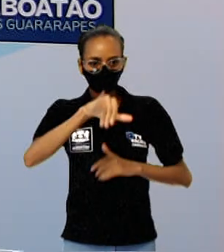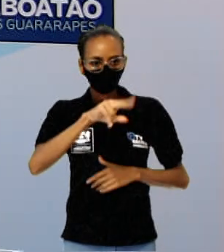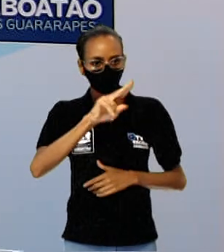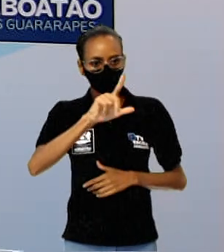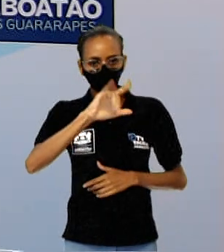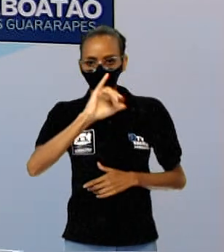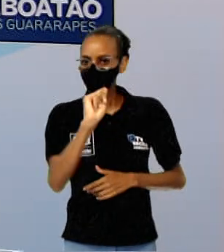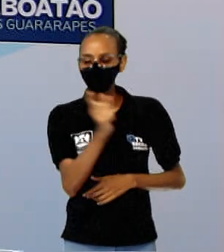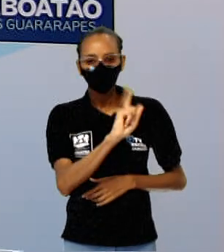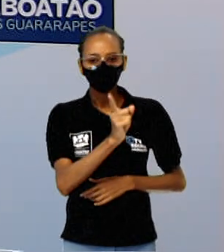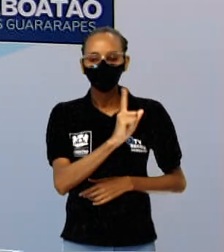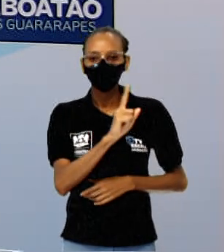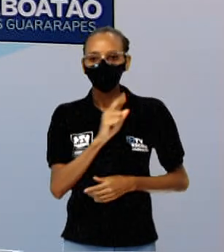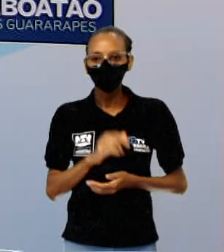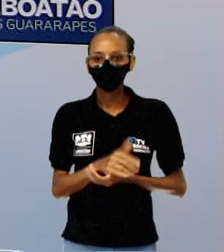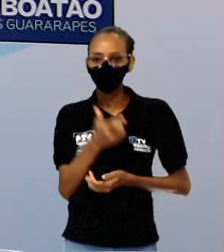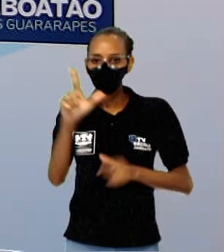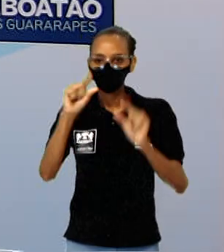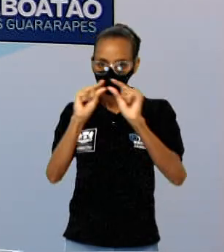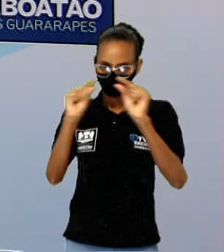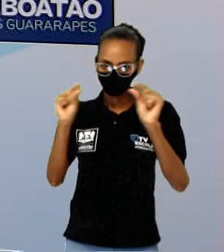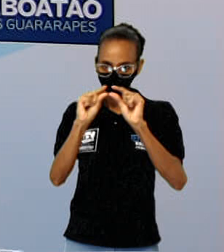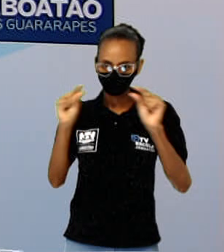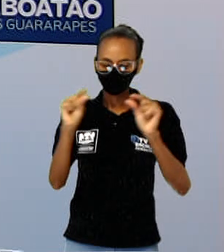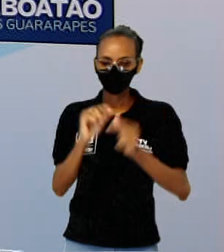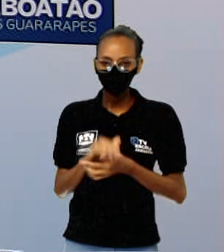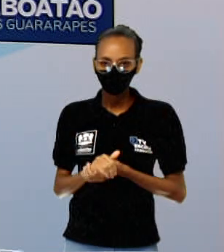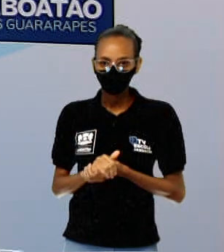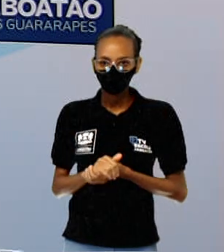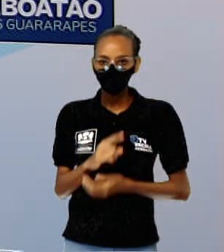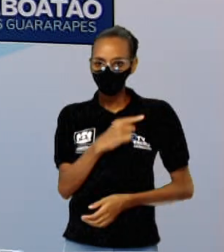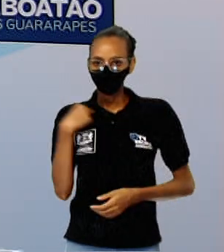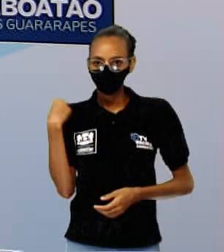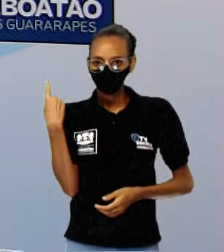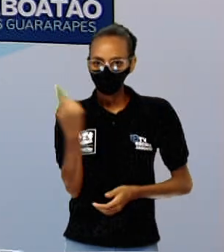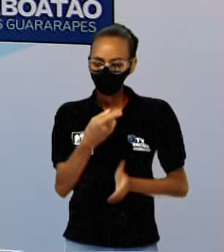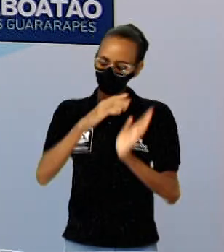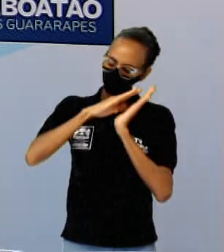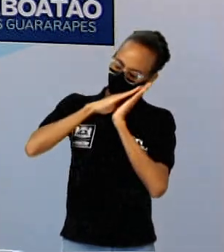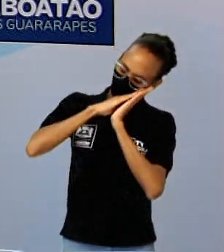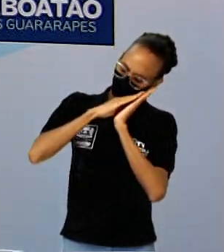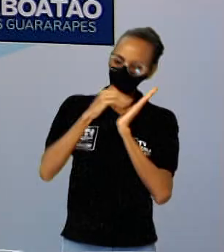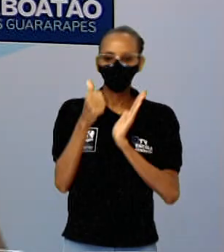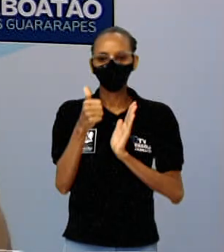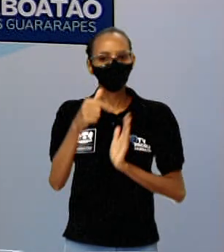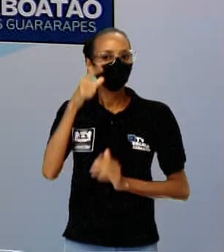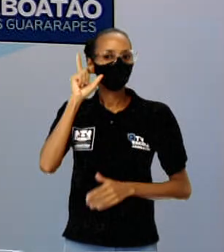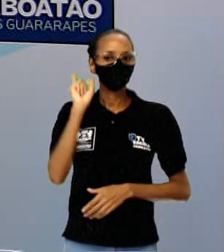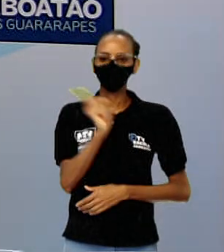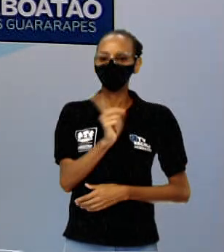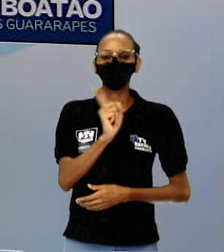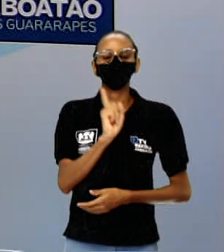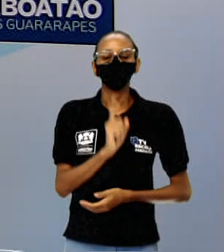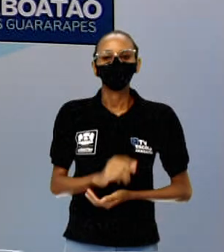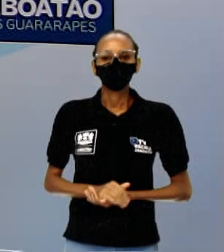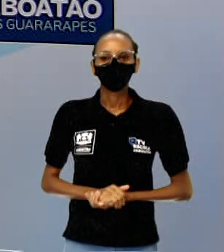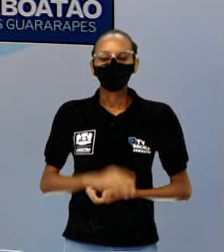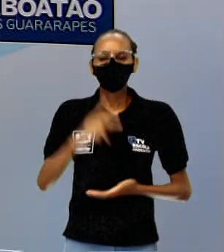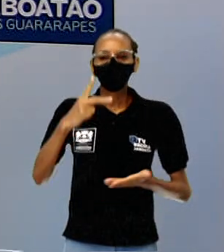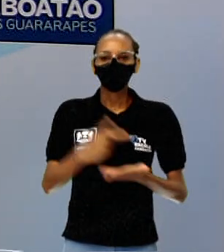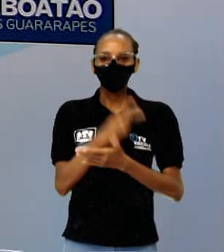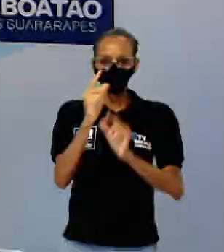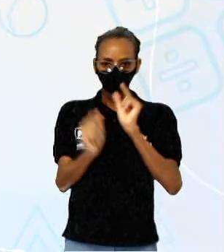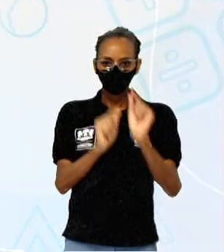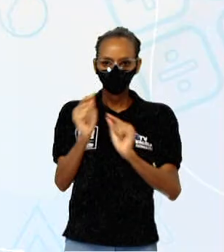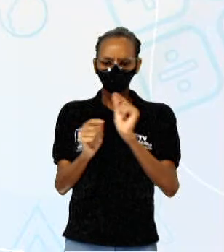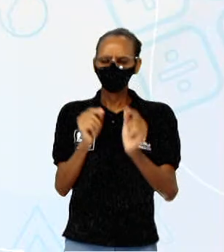did not sleep well yesterday. Nós não dormimos bem ontem. O que acontece aí, minha gente? Você